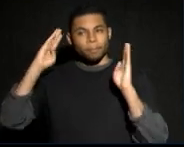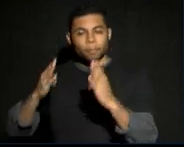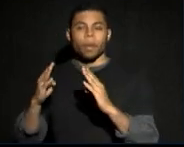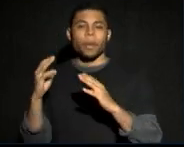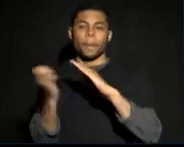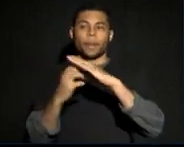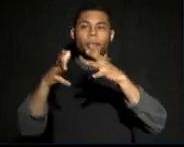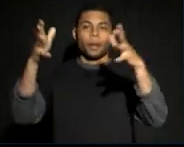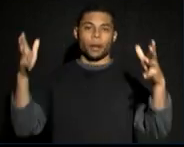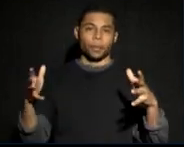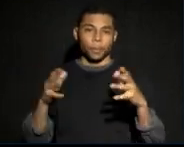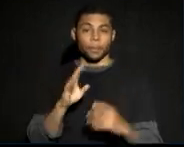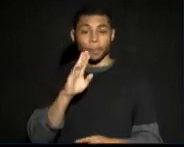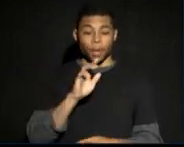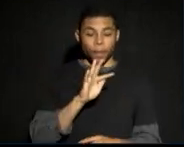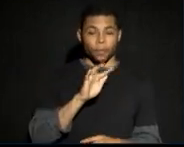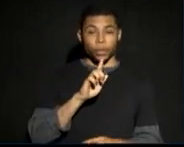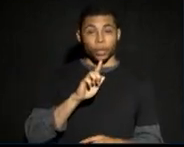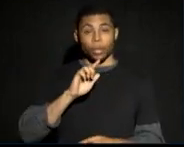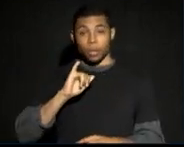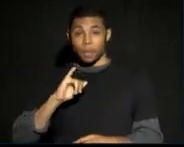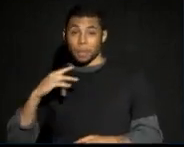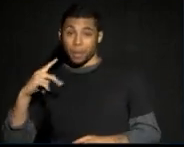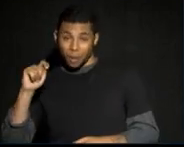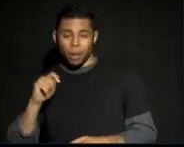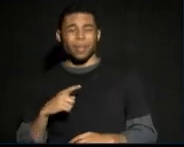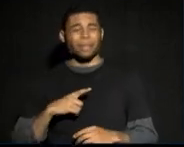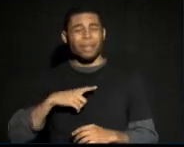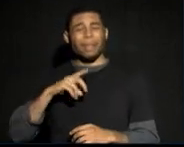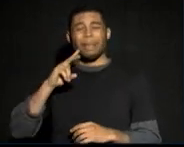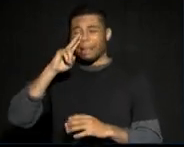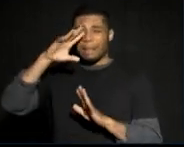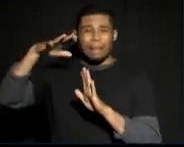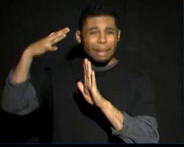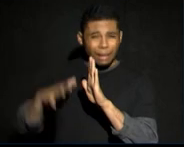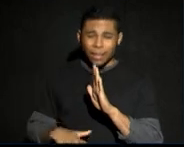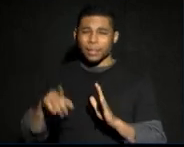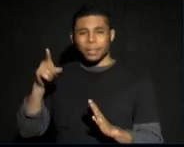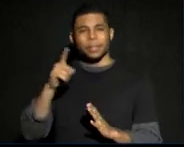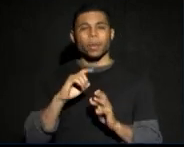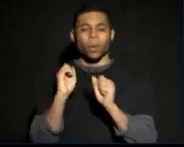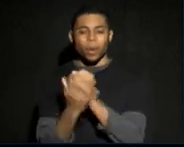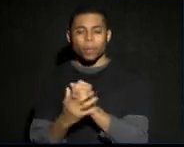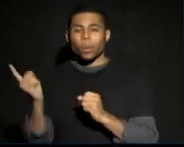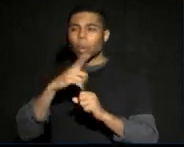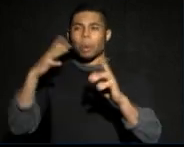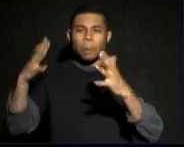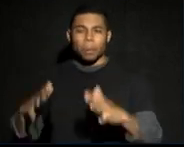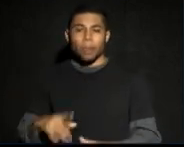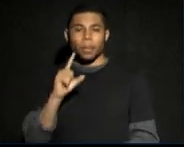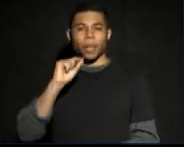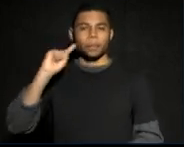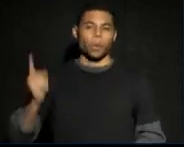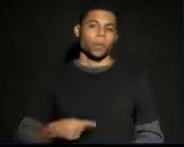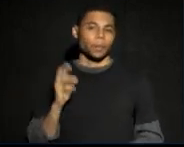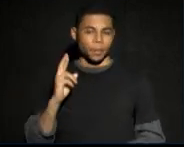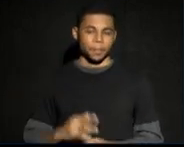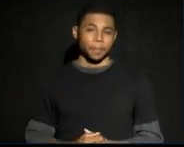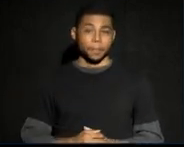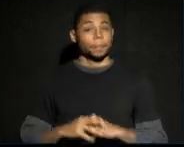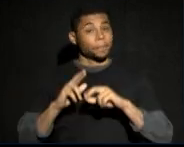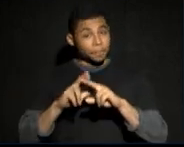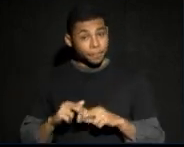concentrado em grande empresa o fgp aqui durante a crise na pandemia coronavírus Todo mundo quebrando é dez bilhões de reais